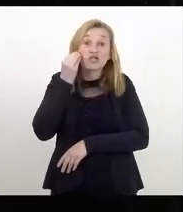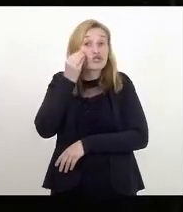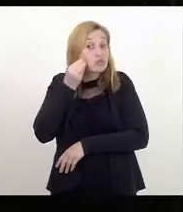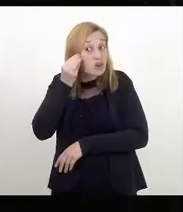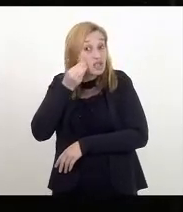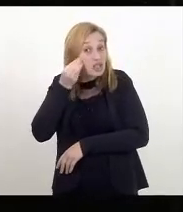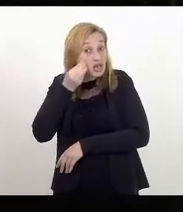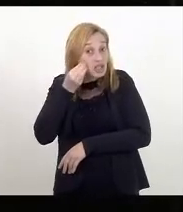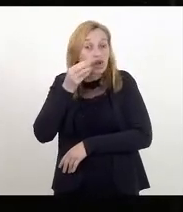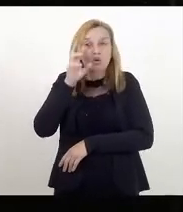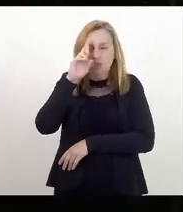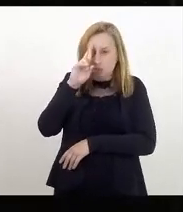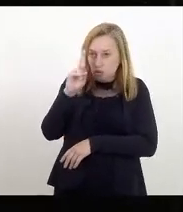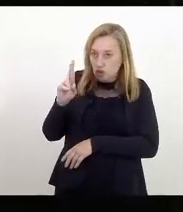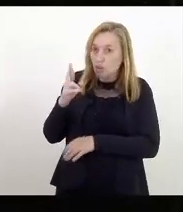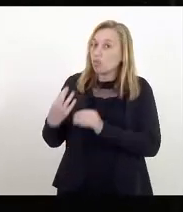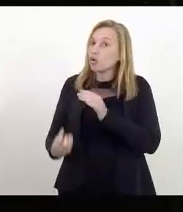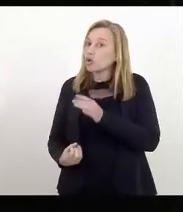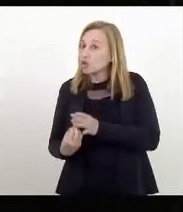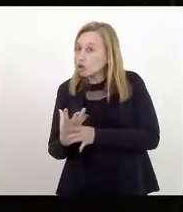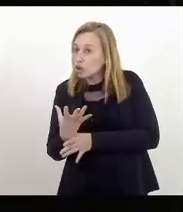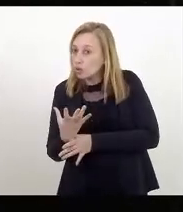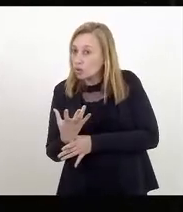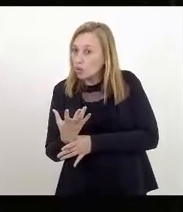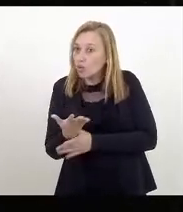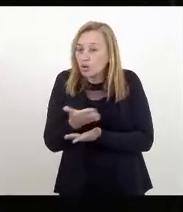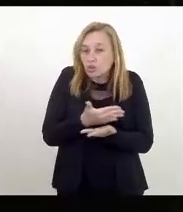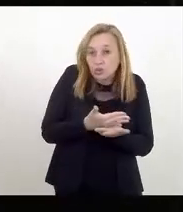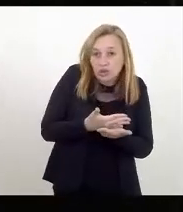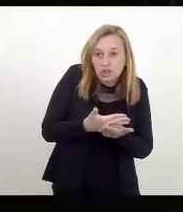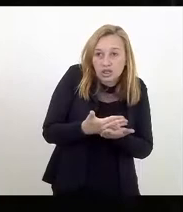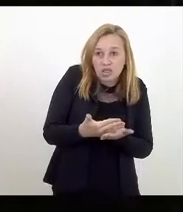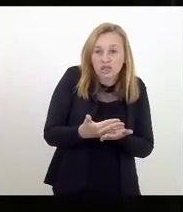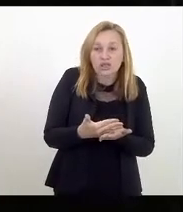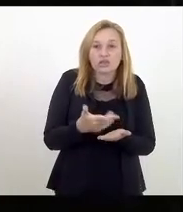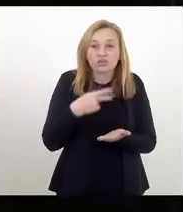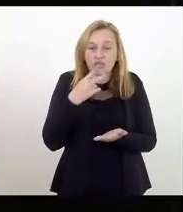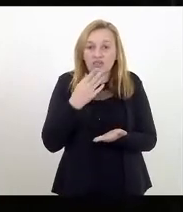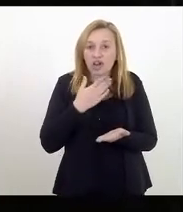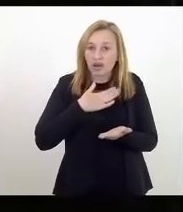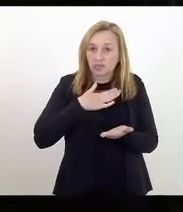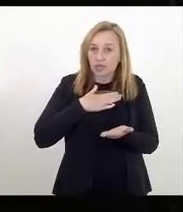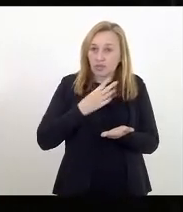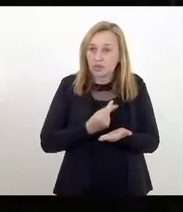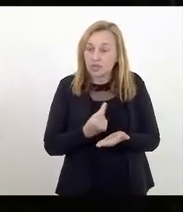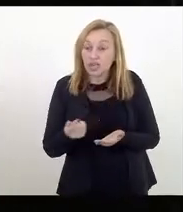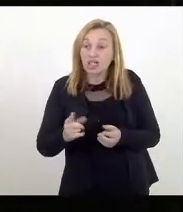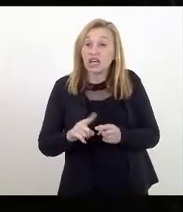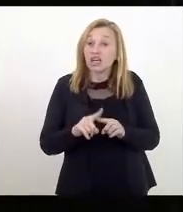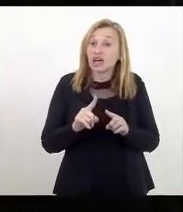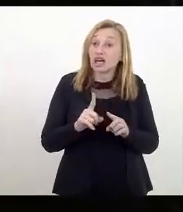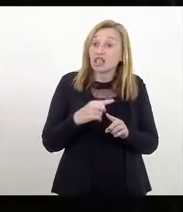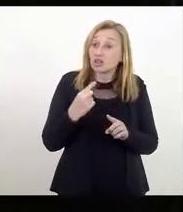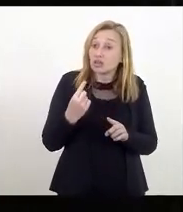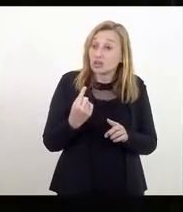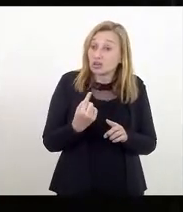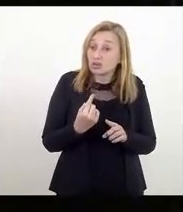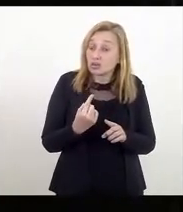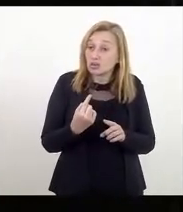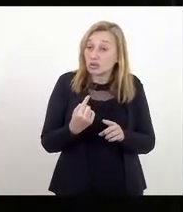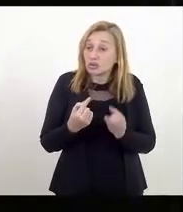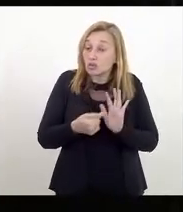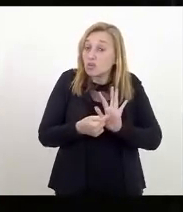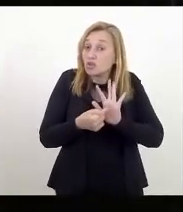a Exª construiu a partir de um questionamento meio uma saída e a nossa forma de